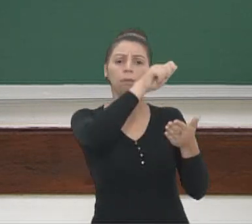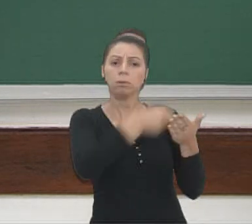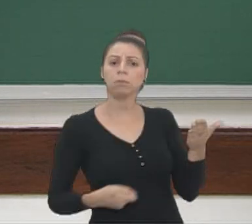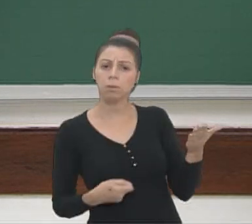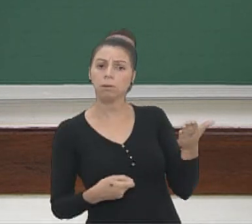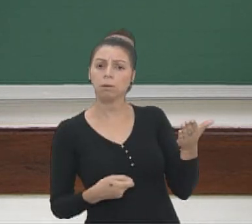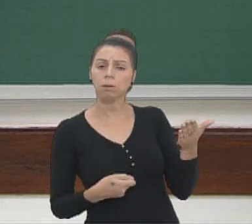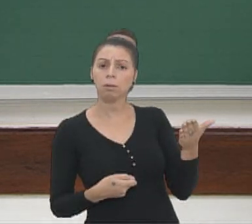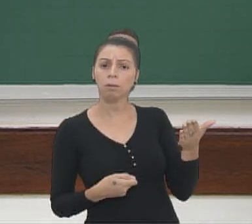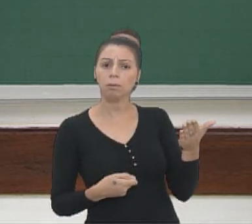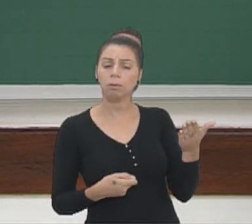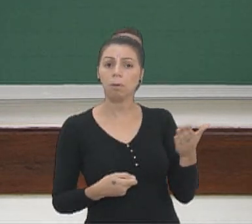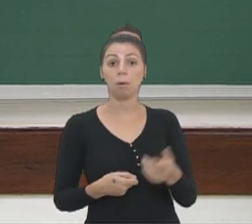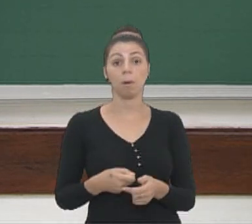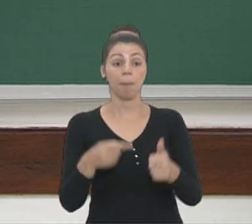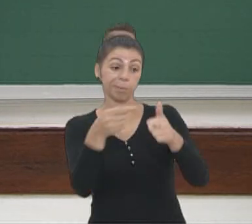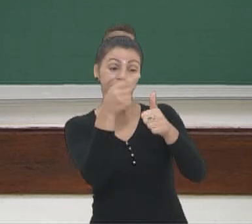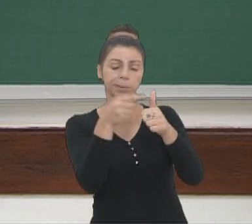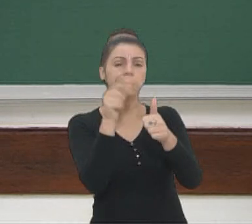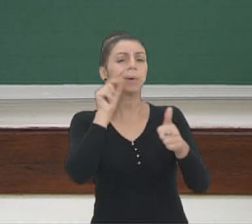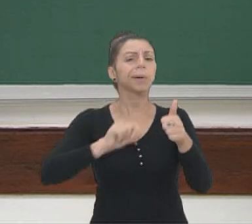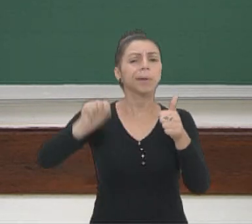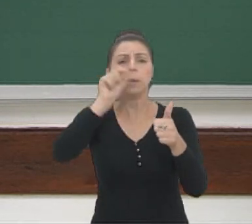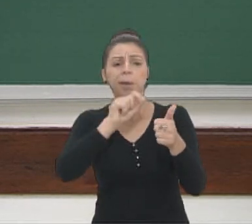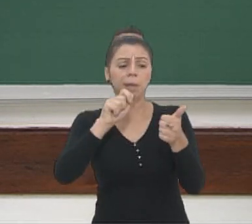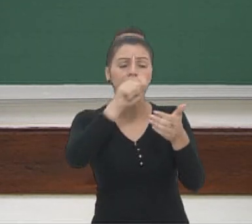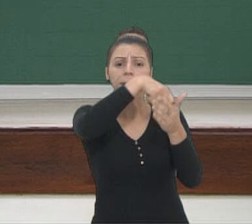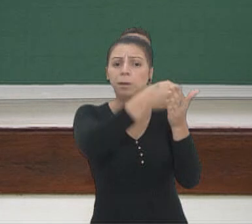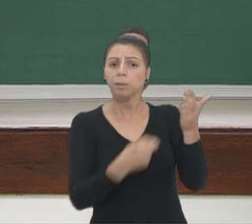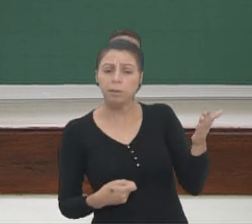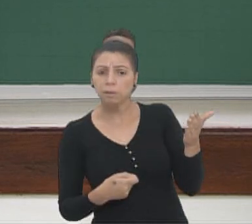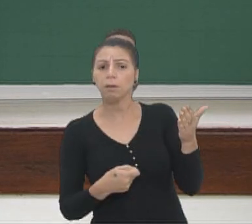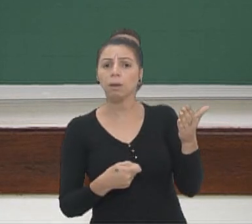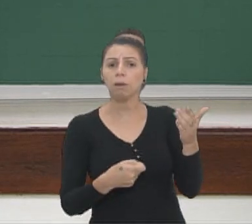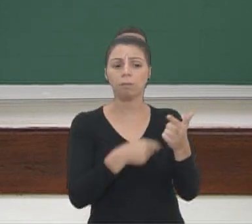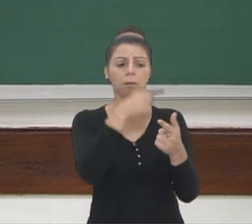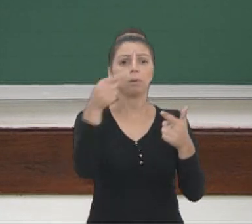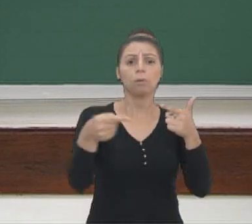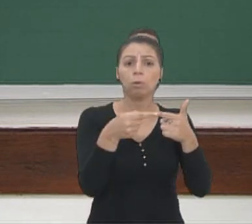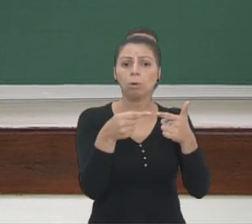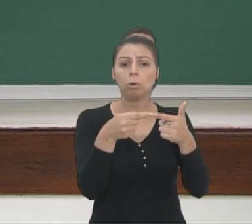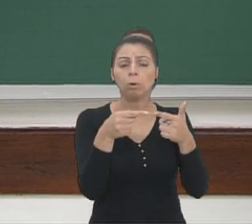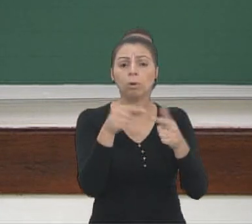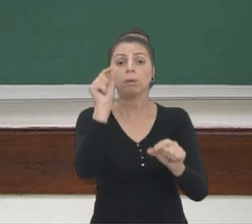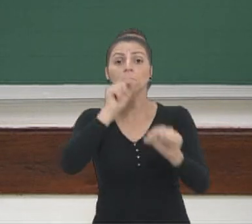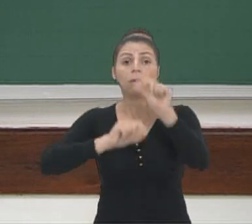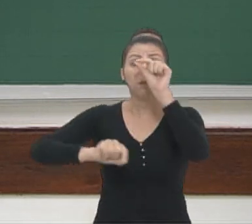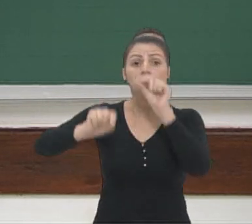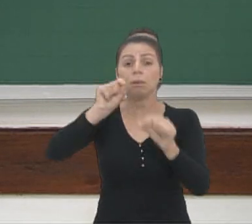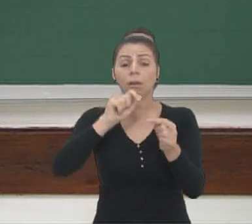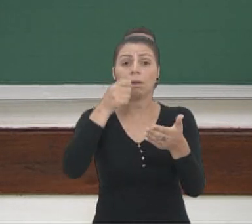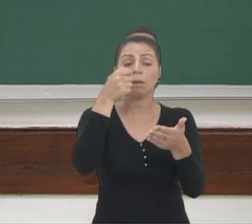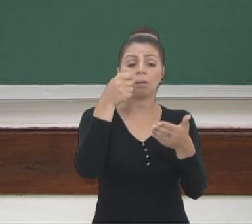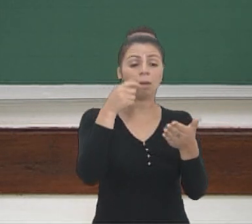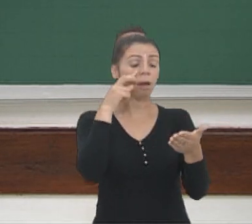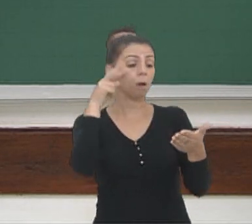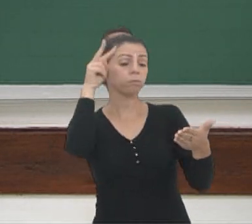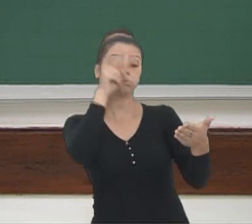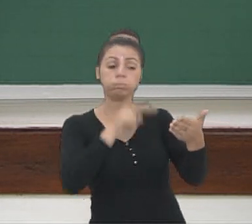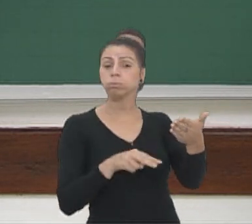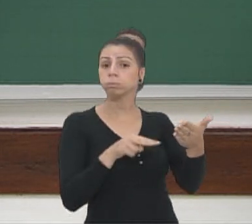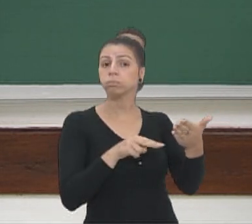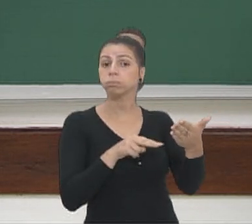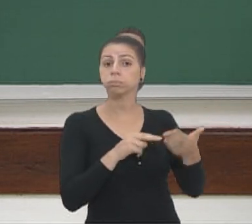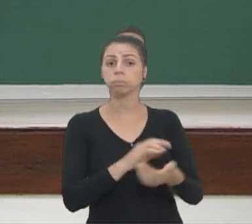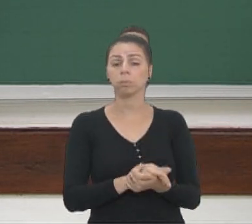é que escreve? Aliás, número 1, quem escreve? Número 2, para quem é escrito? Quem é o leitor, né? Qual